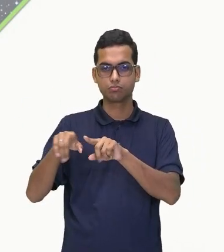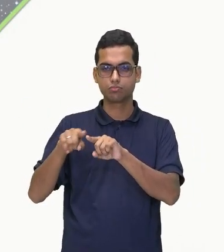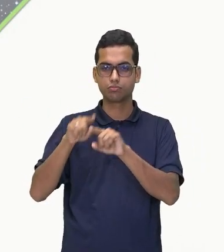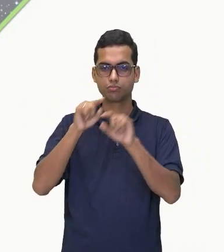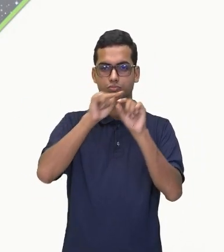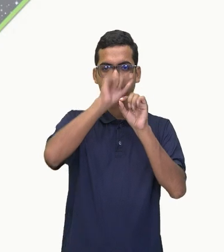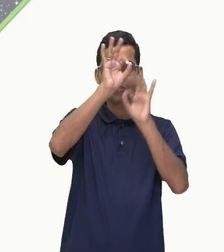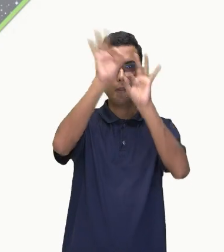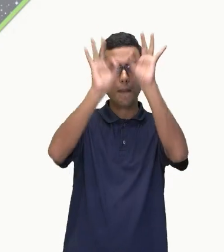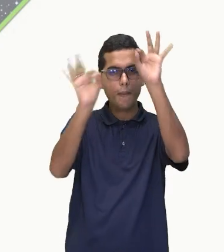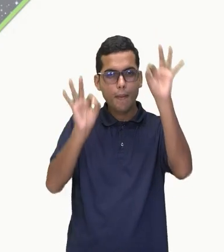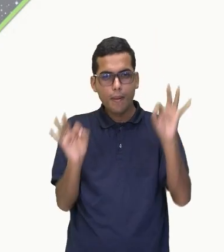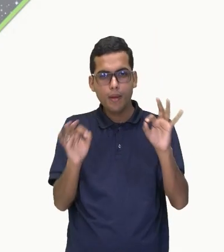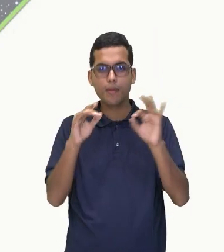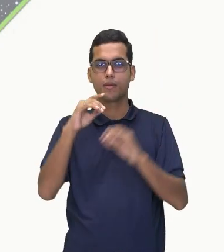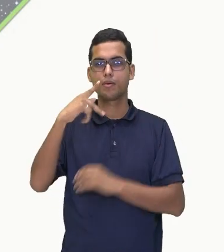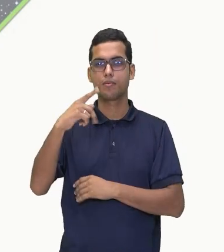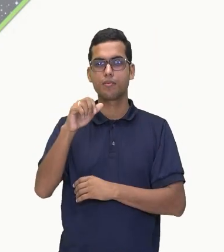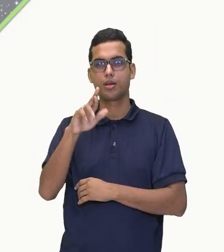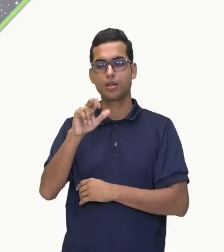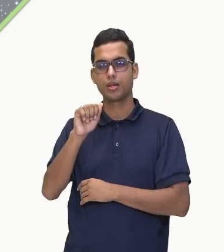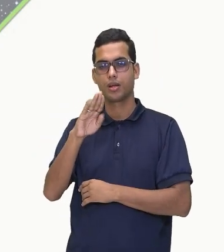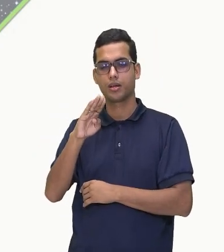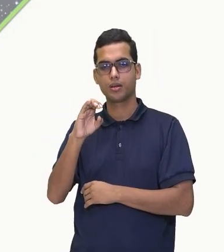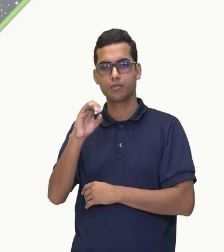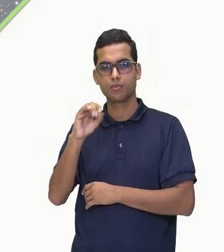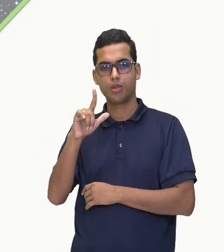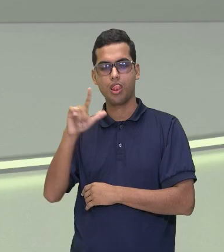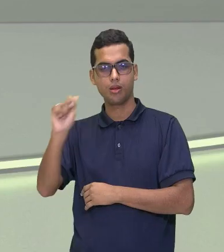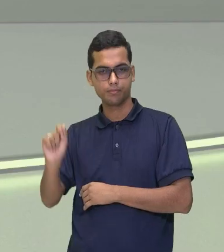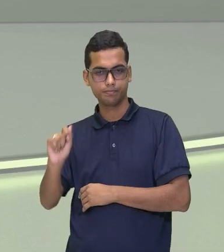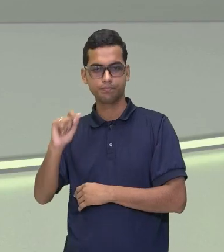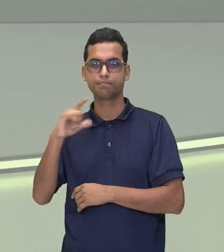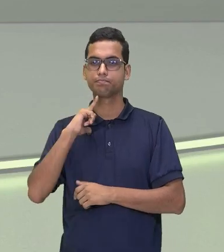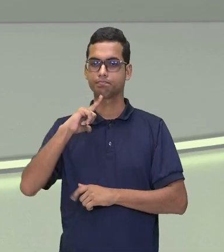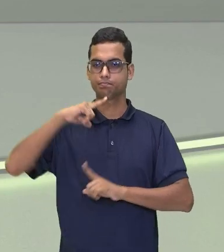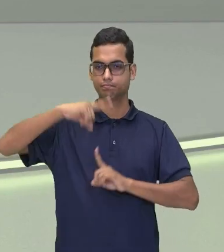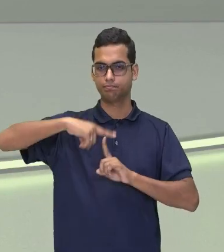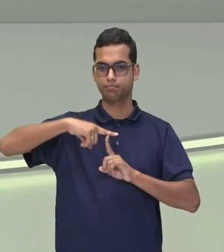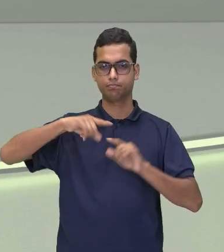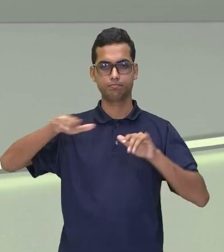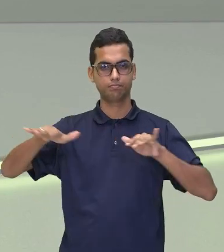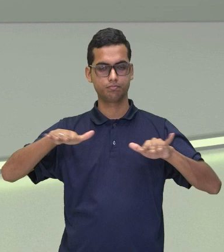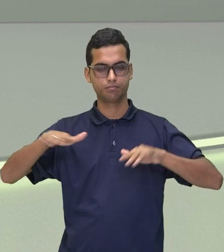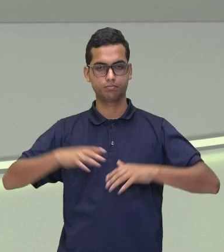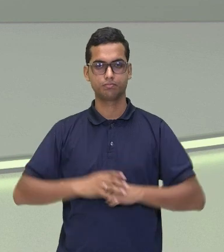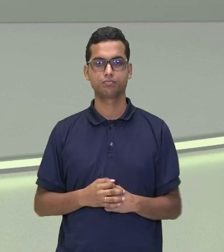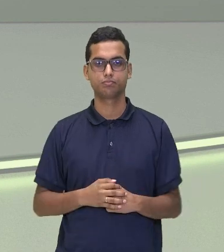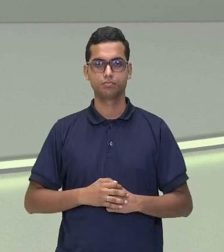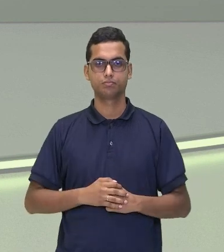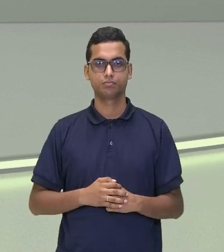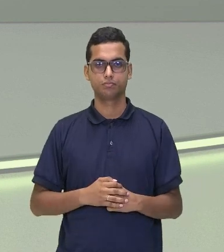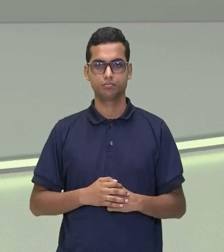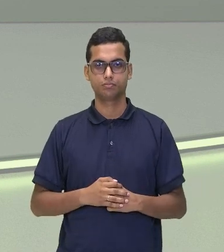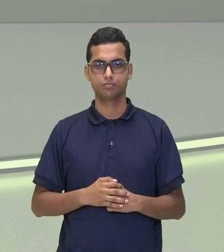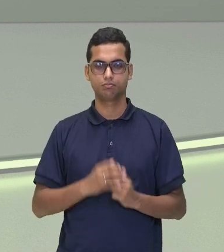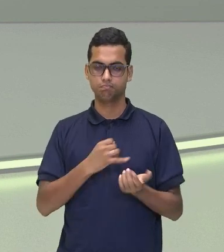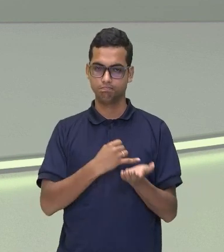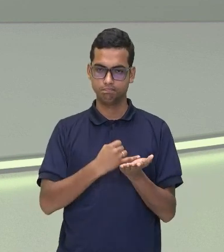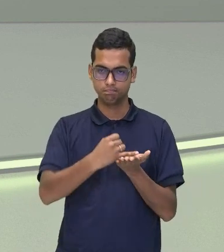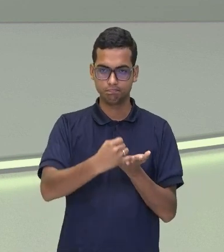base nisso, nós temos esses tipos de movimento. Como estamos falando sobre a introdução à